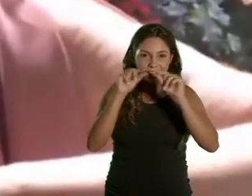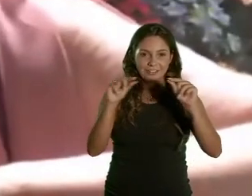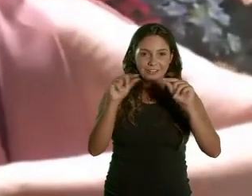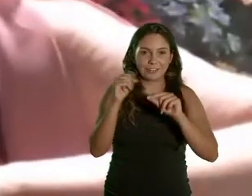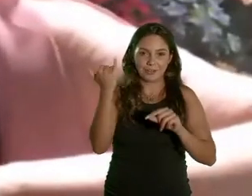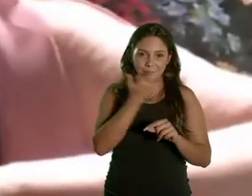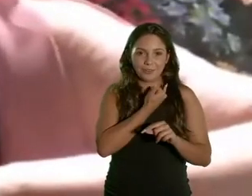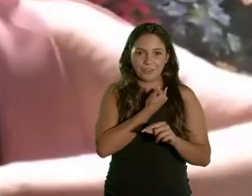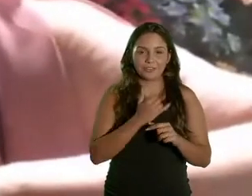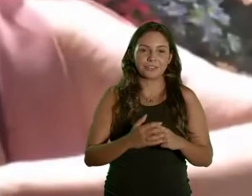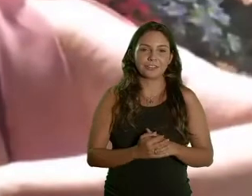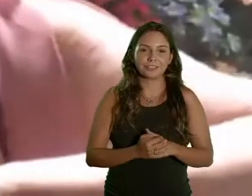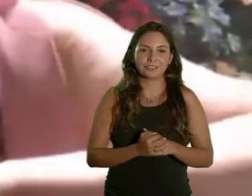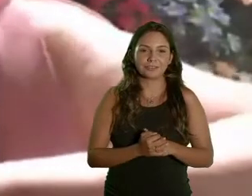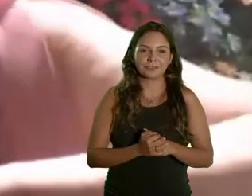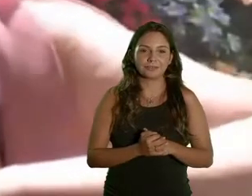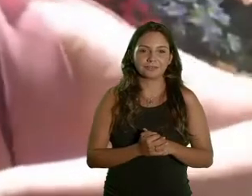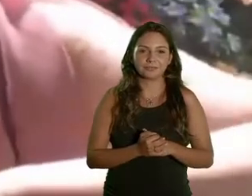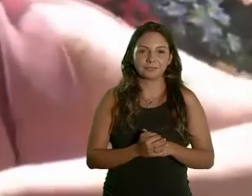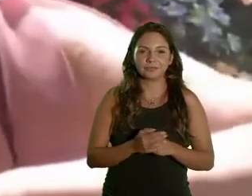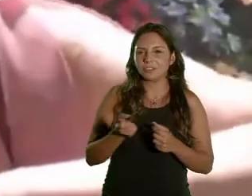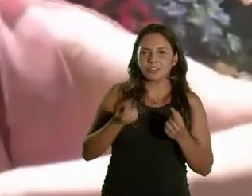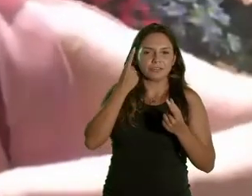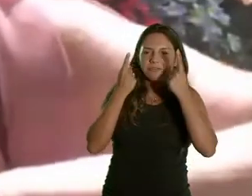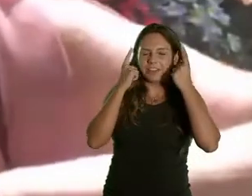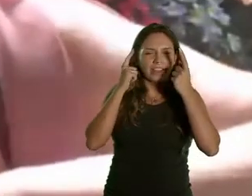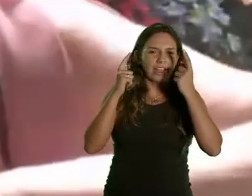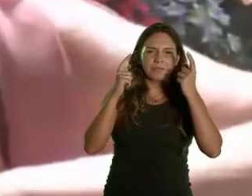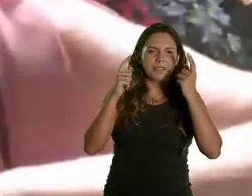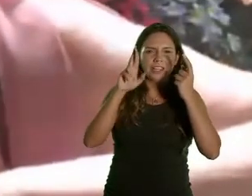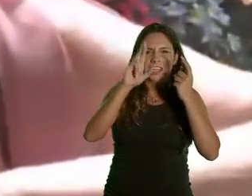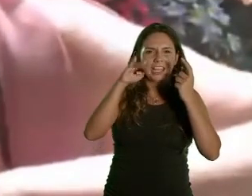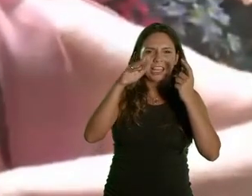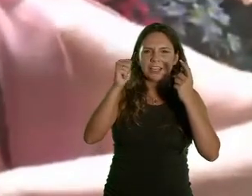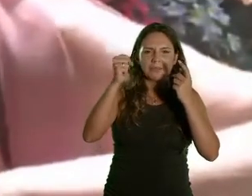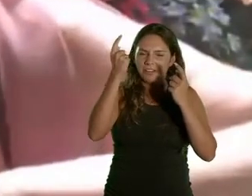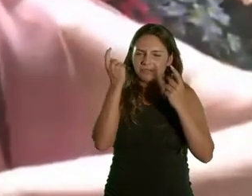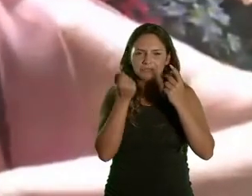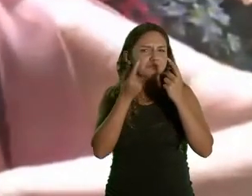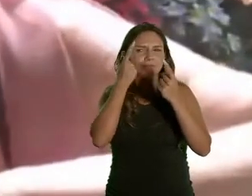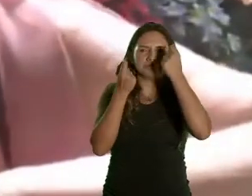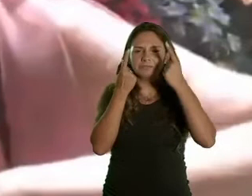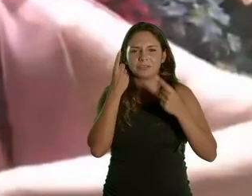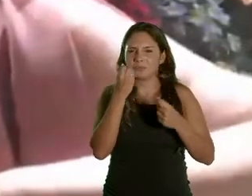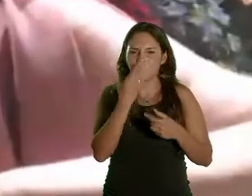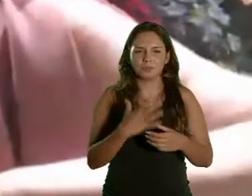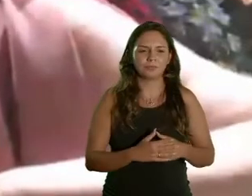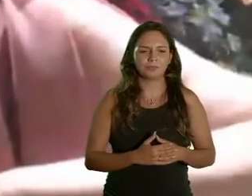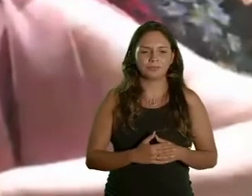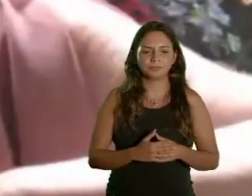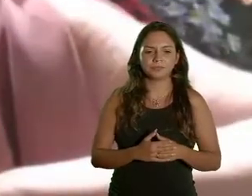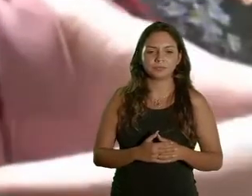me contaram, sabe? Então, vem a rima na minha cabeça, vem... É muito bom.